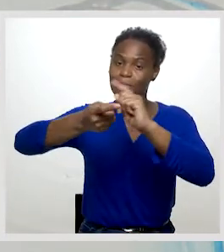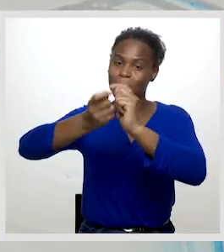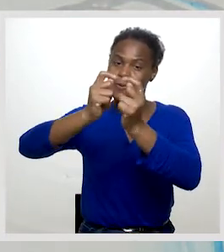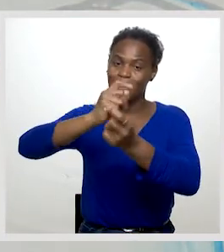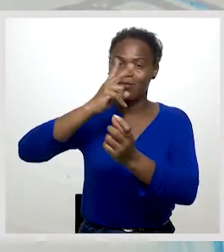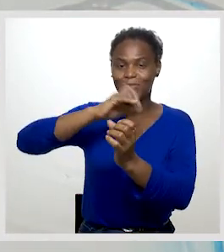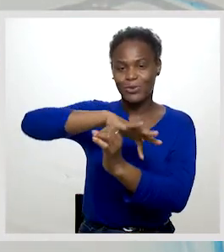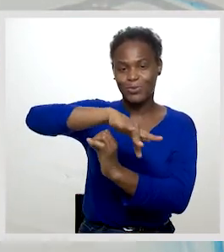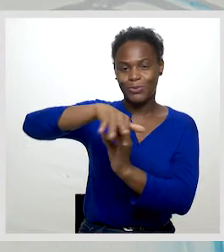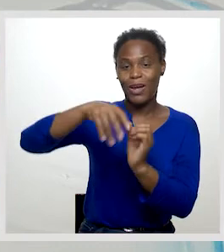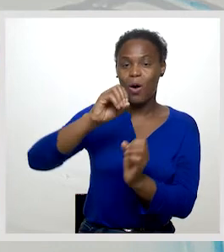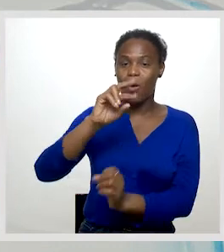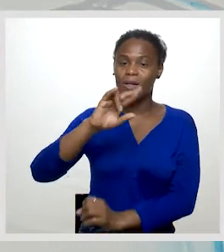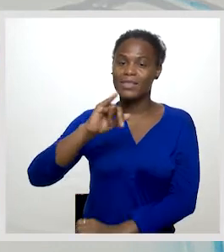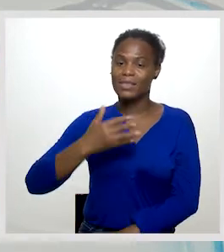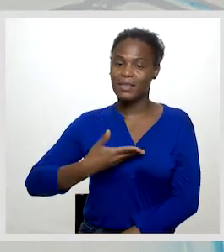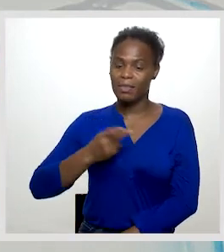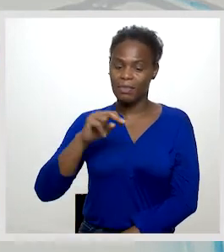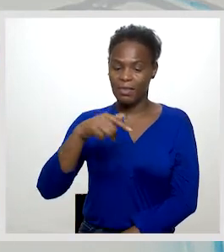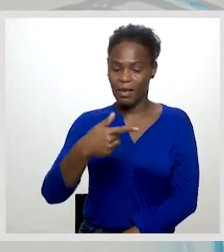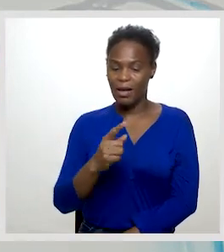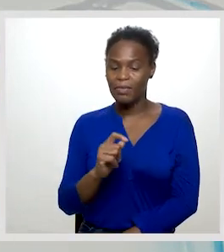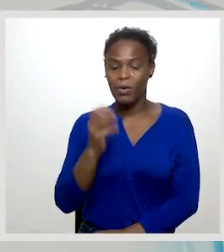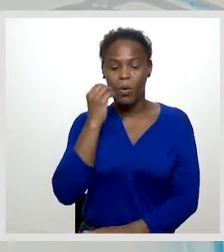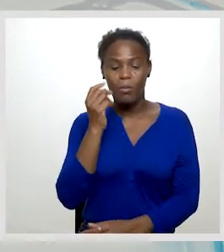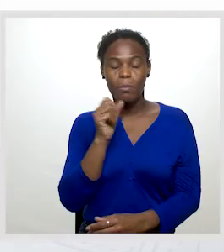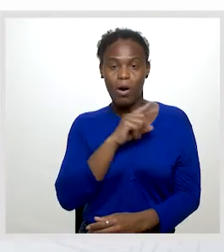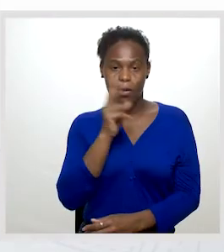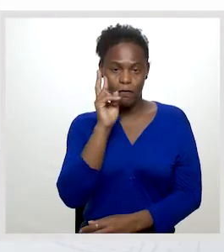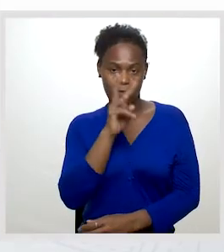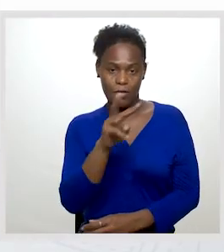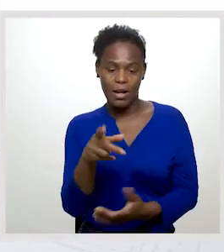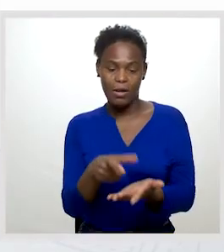em atmosfera oxidante. Como podemos constatar aqui no nosso